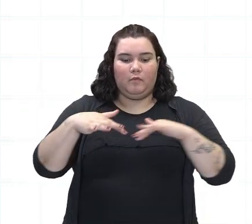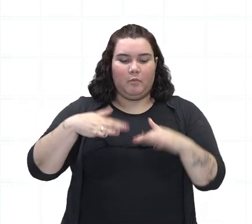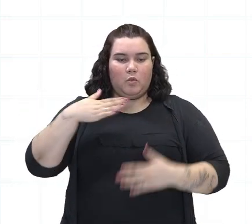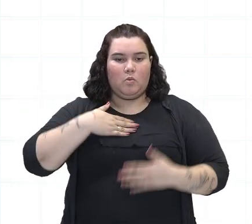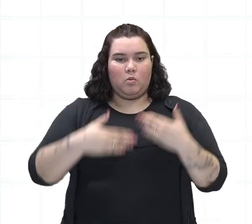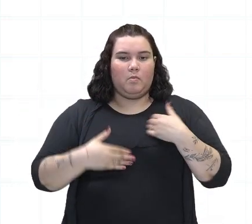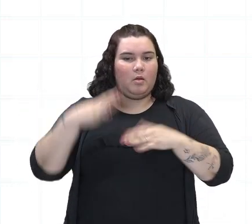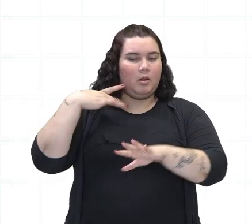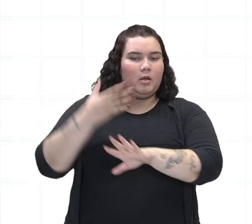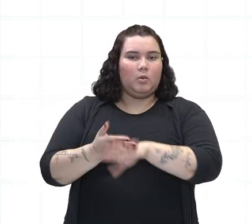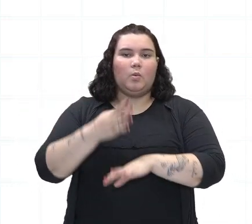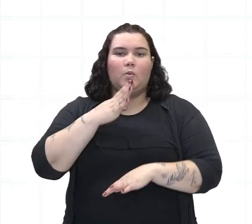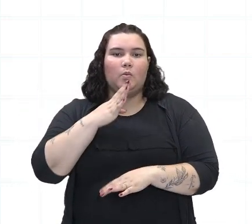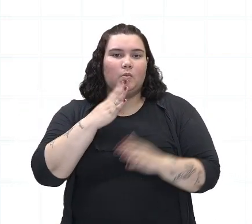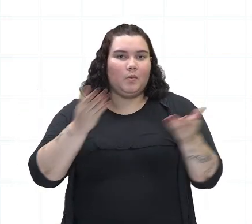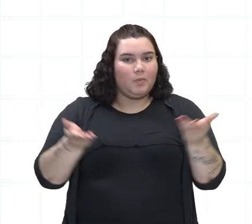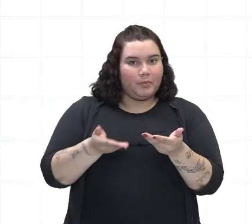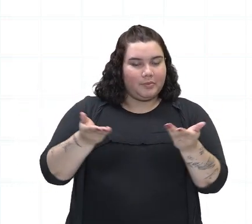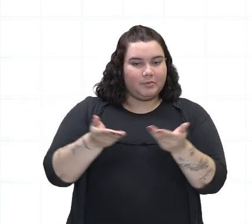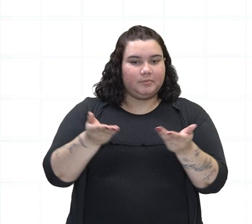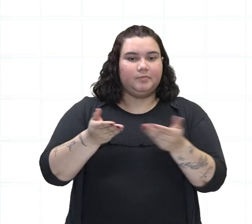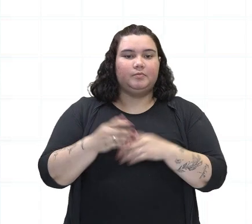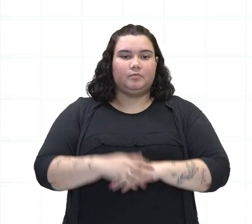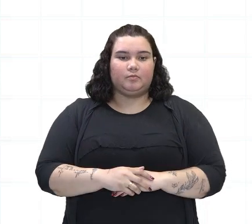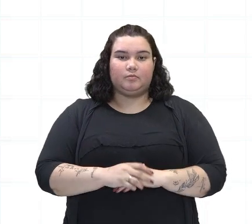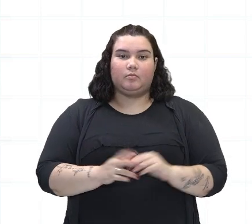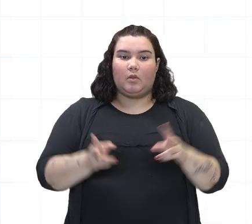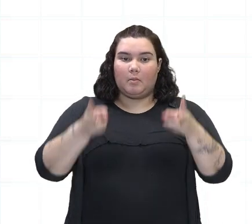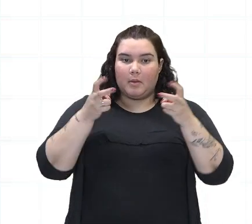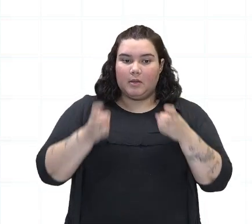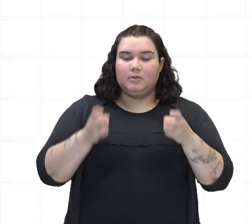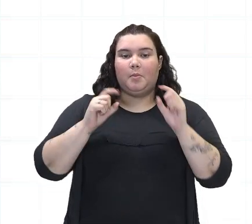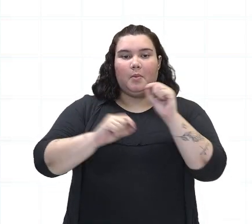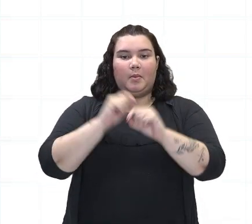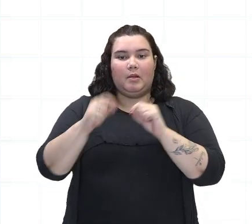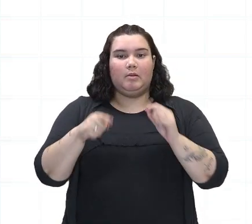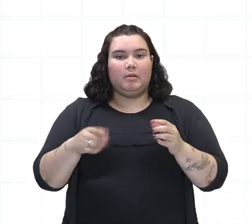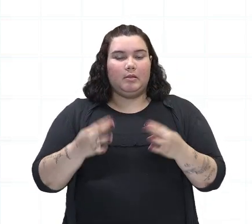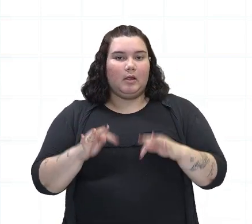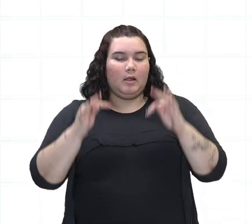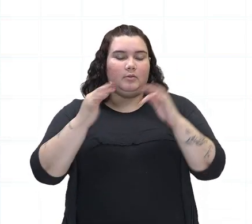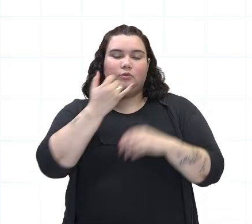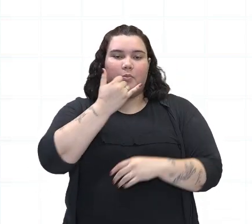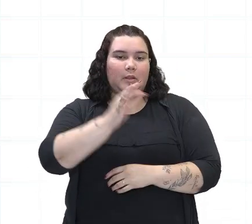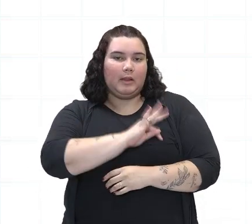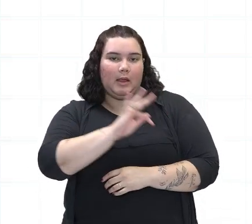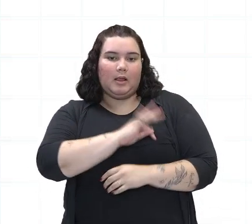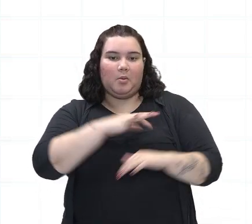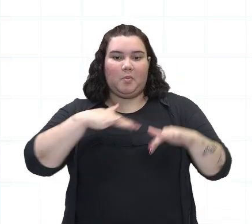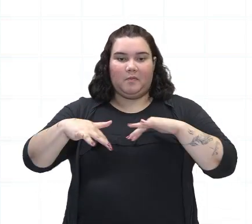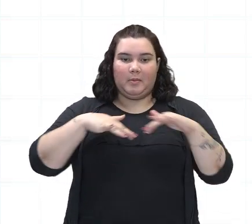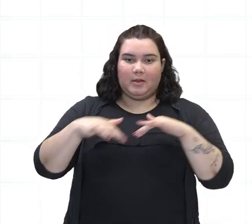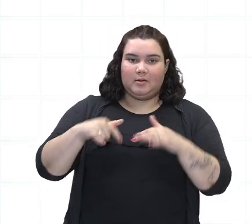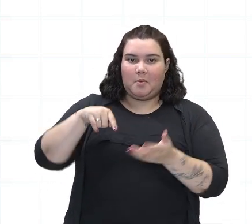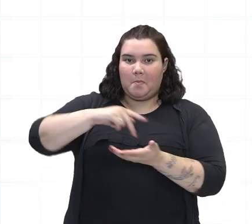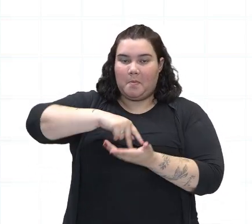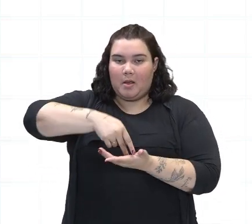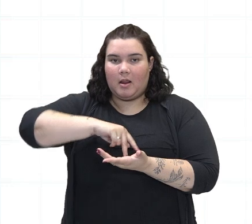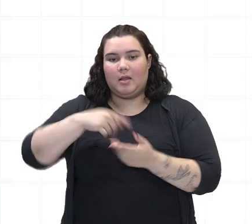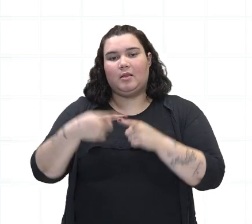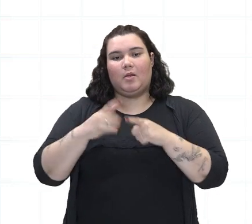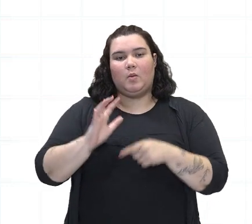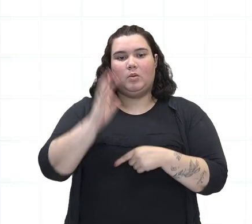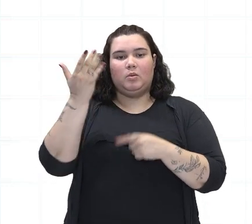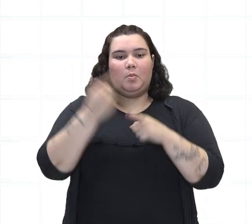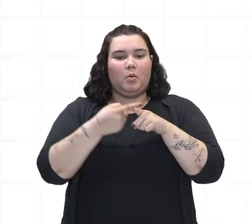são conhecidas até hoje. Então a gente viu que essa codificação, né, das técnicas da movimentação do balé clássico, ela aconteceu por conta,